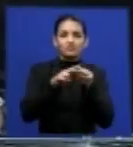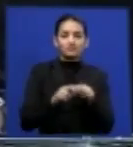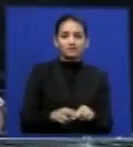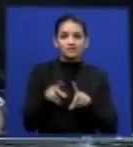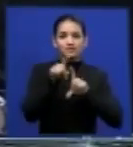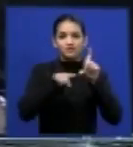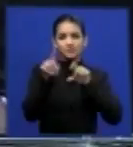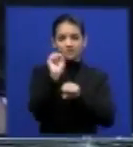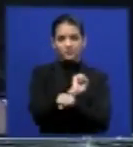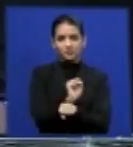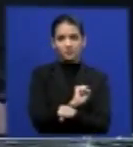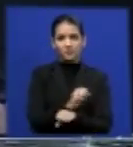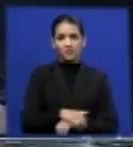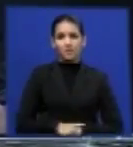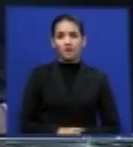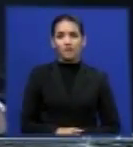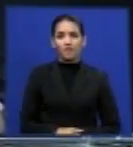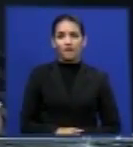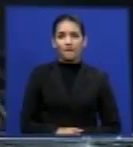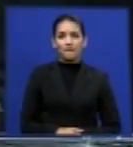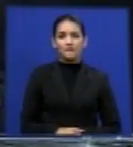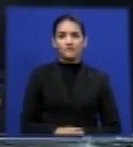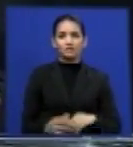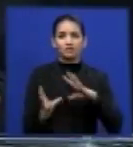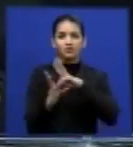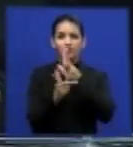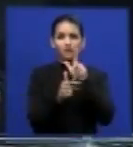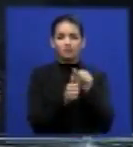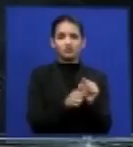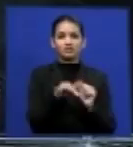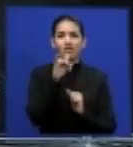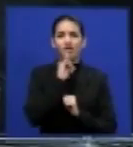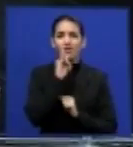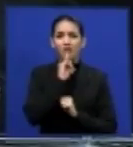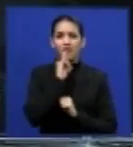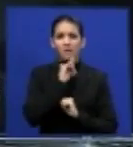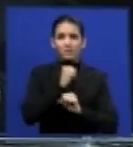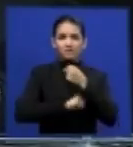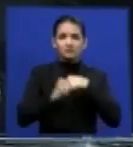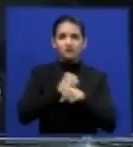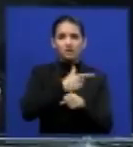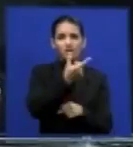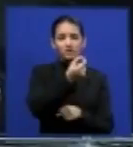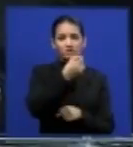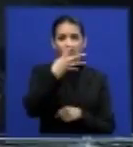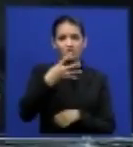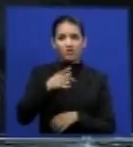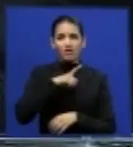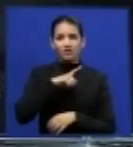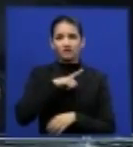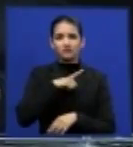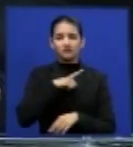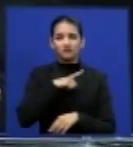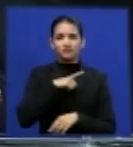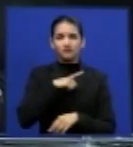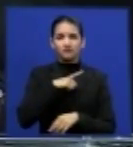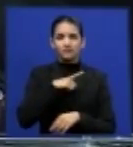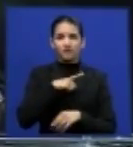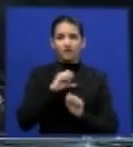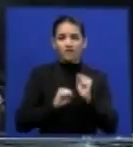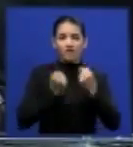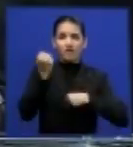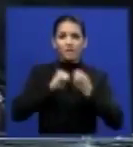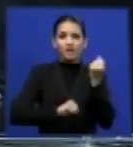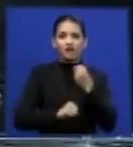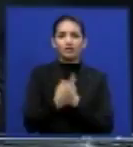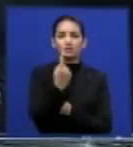pneus. No mundo, por exemplo, dados de 2004, foram produzidos 1 bilhão de pneus. No